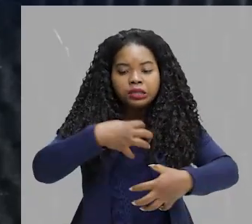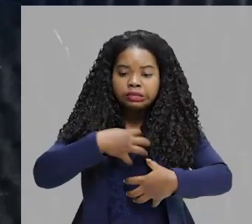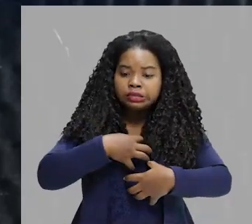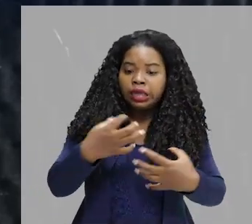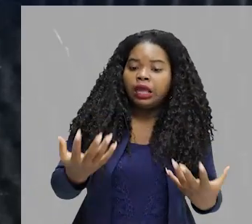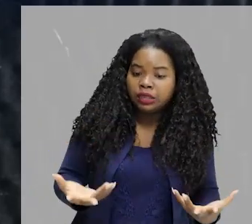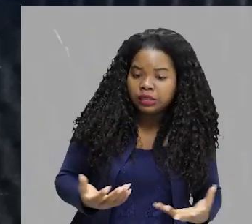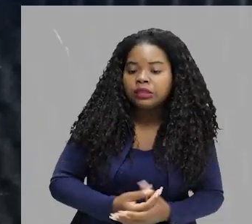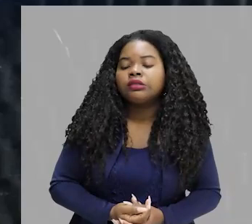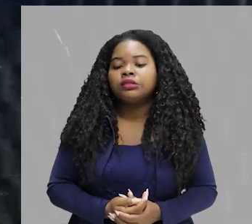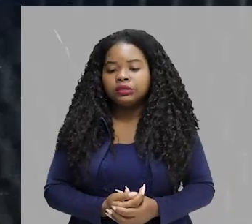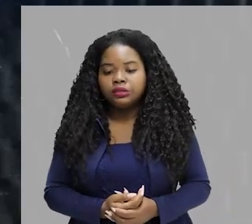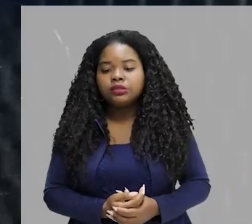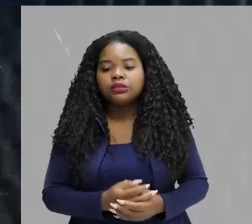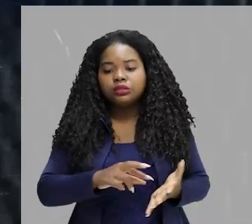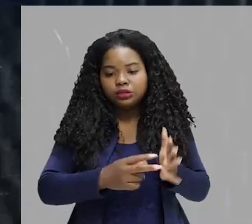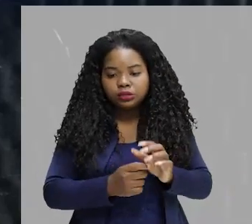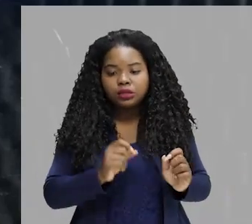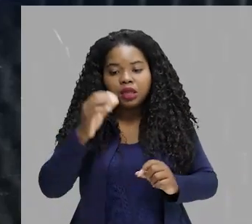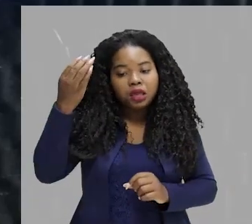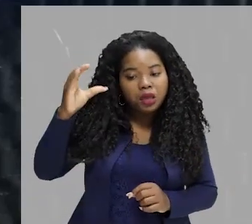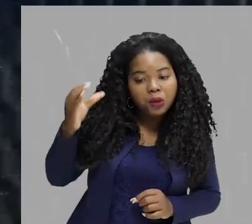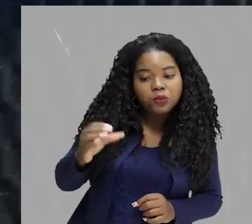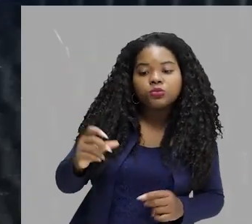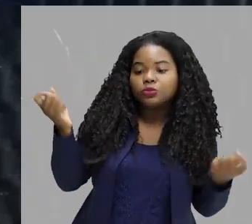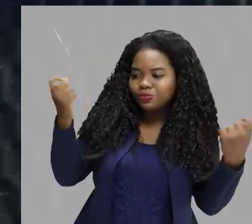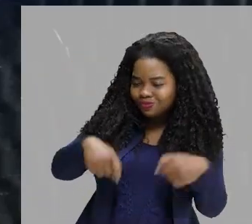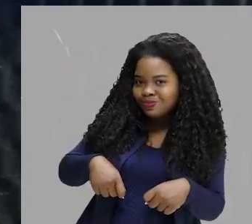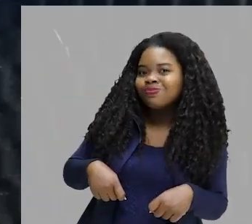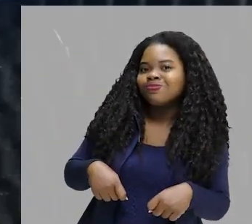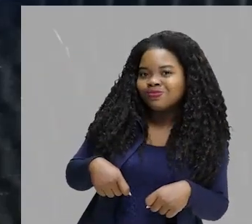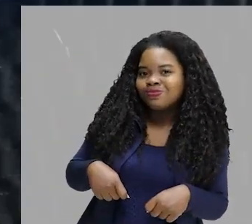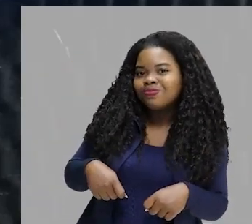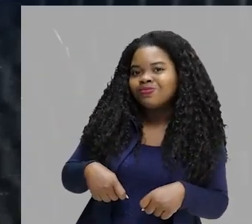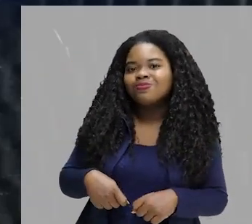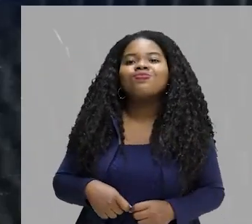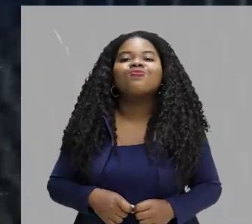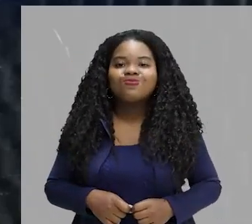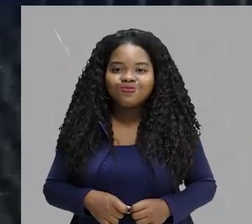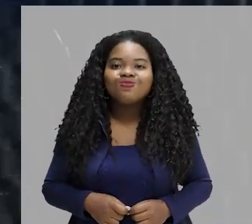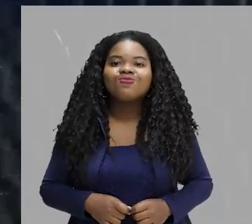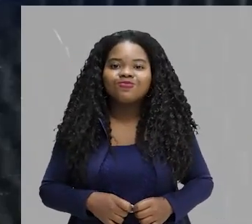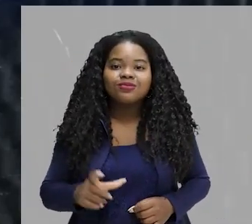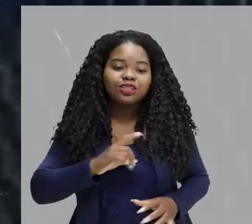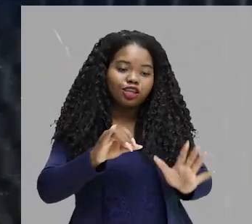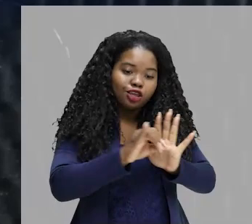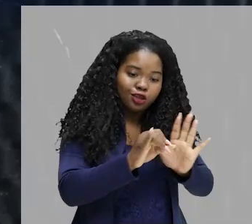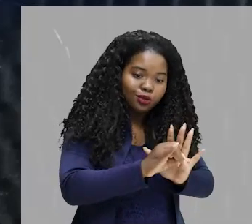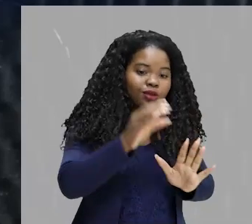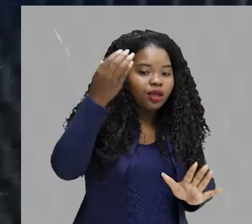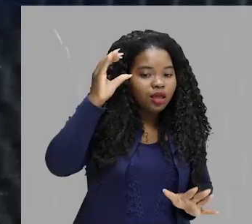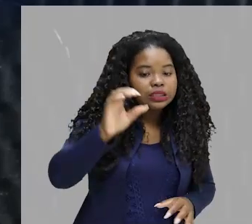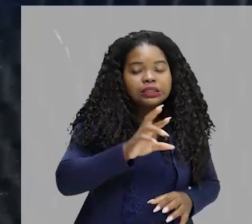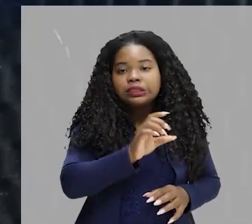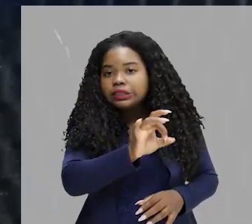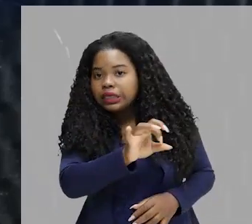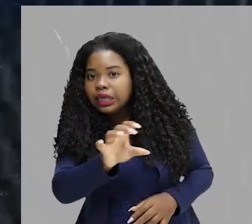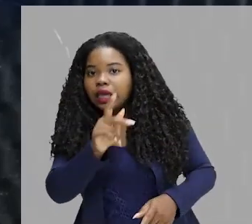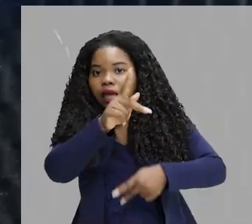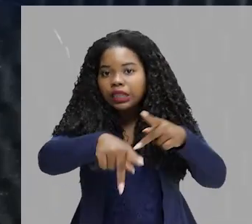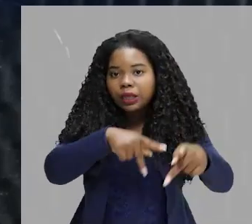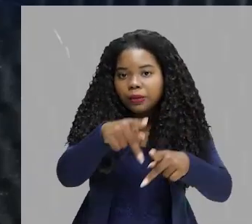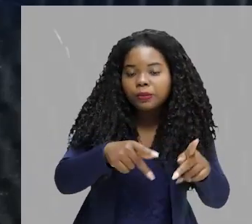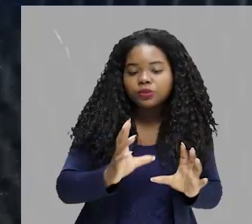sentidos e significados que a cultura nos sugere, nos possibilita, é que forma a identidade cultural de cada povo, de cada